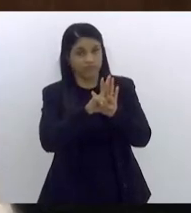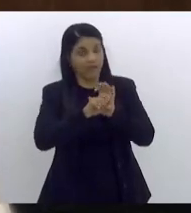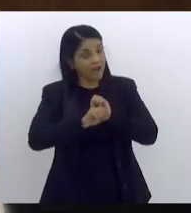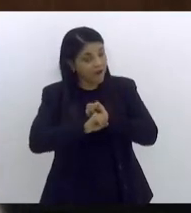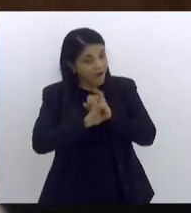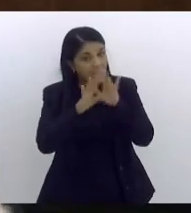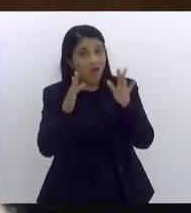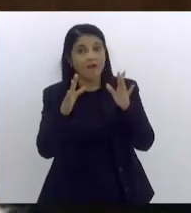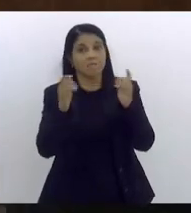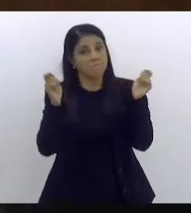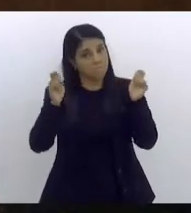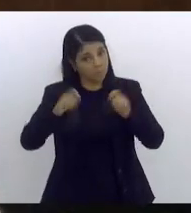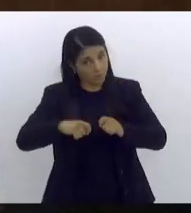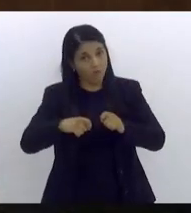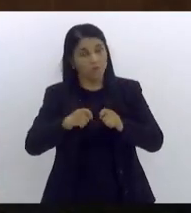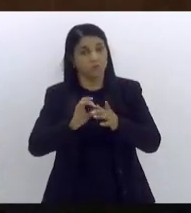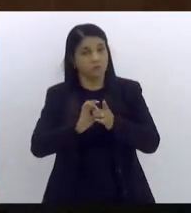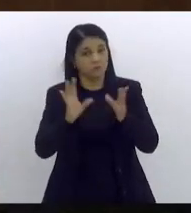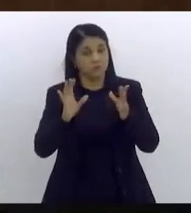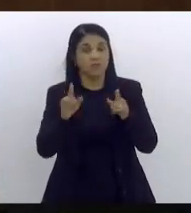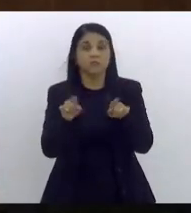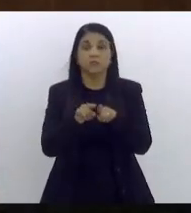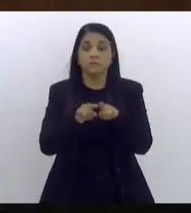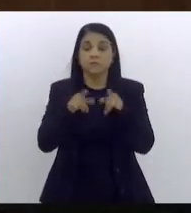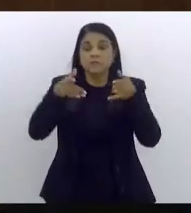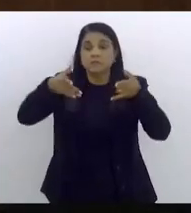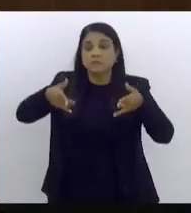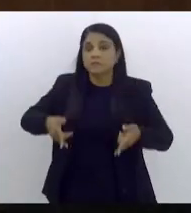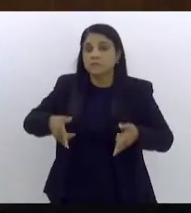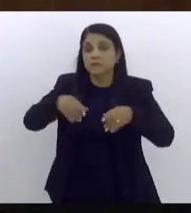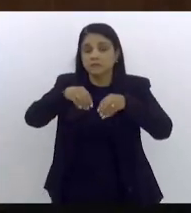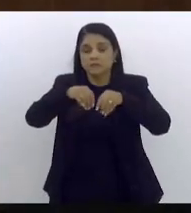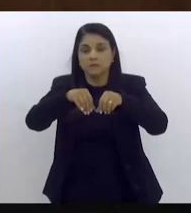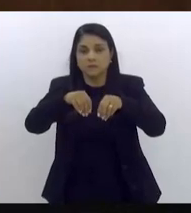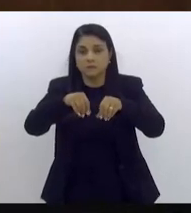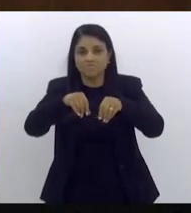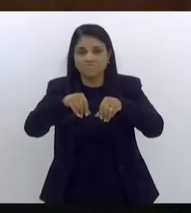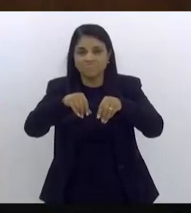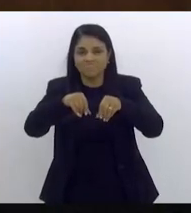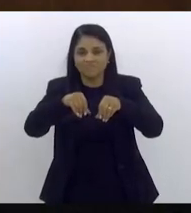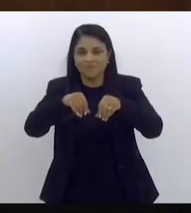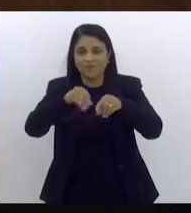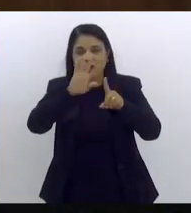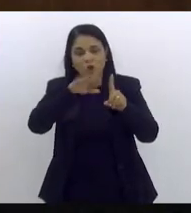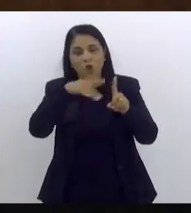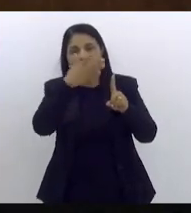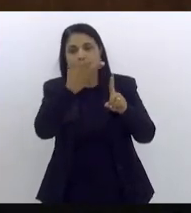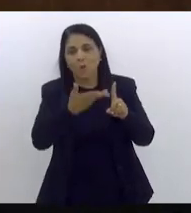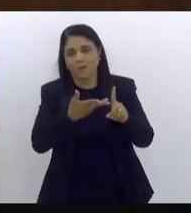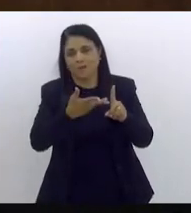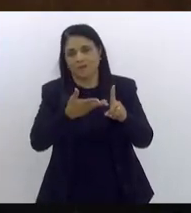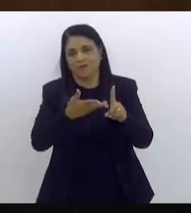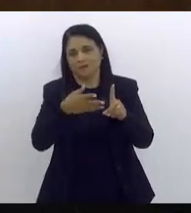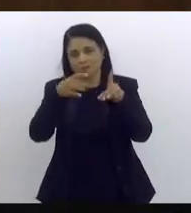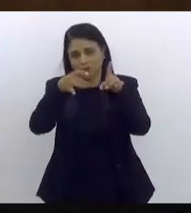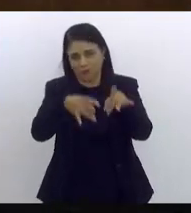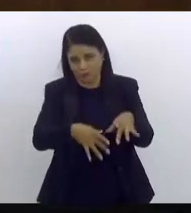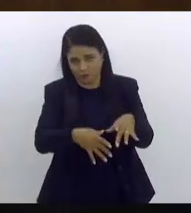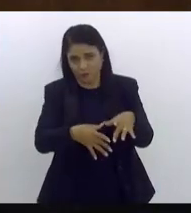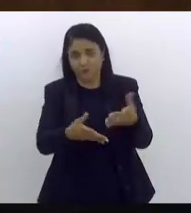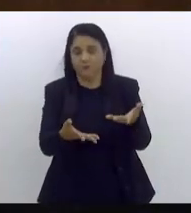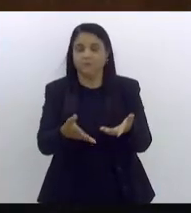E também nos cemitérios, quando querem prestar a sua última homenagem, fazer o seu